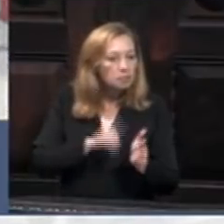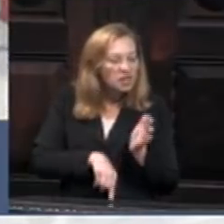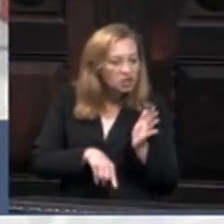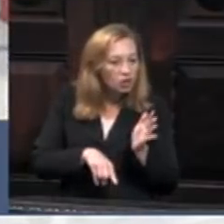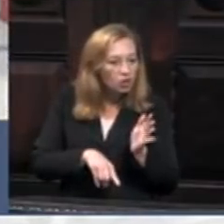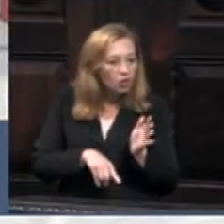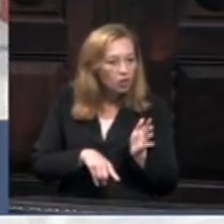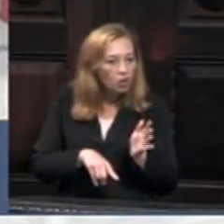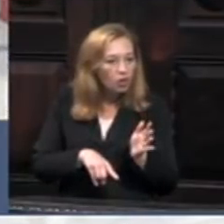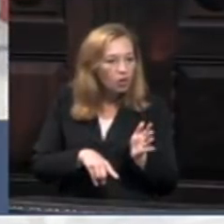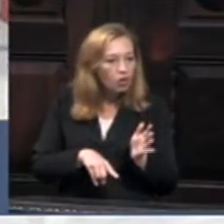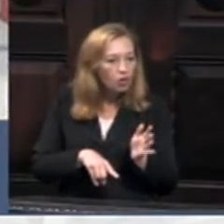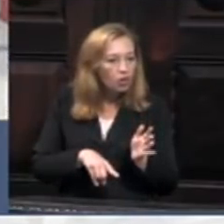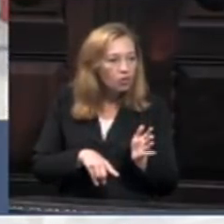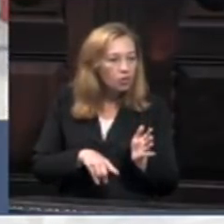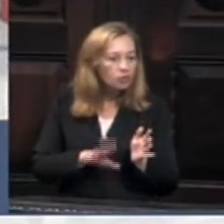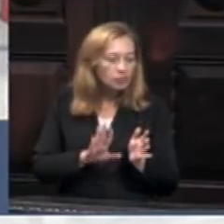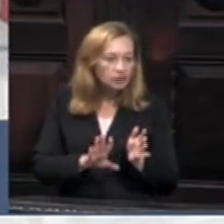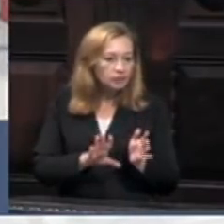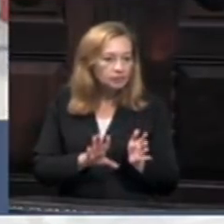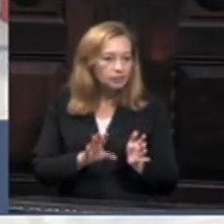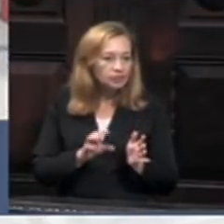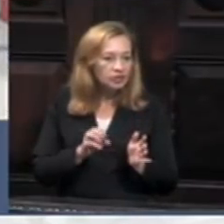faz ele como está no projeto.